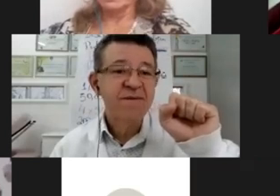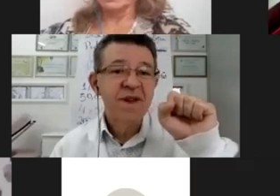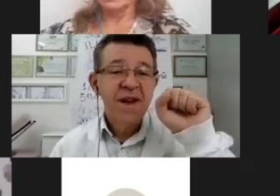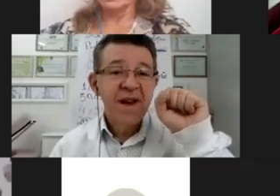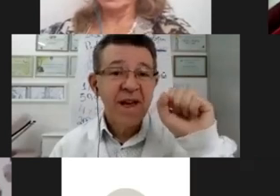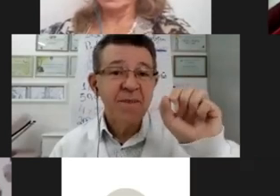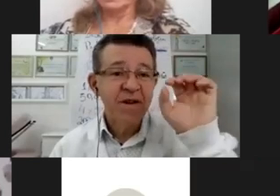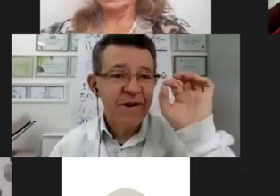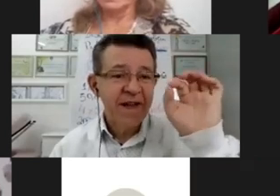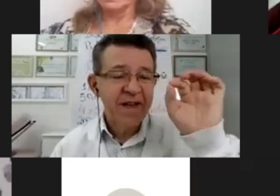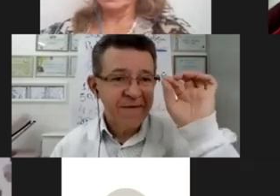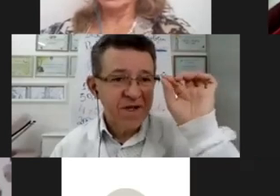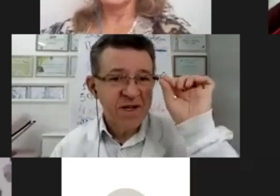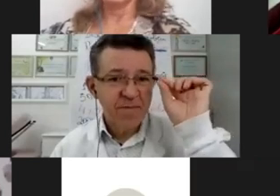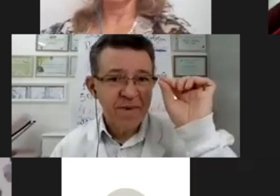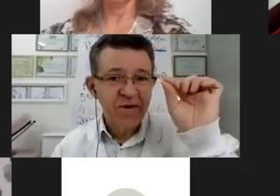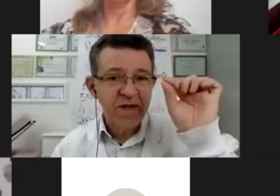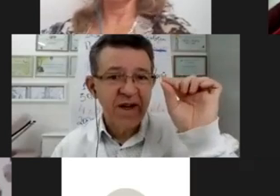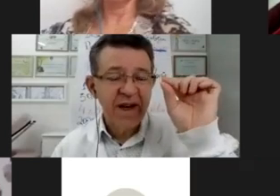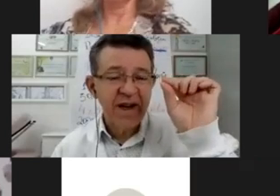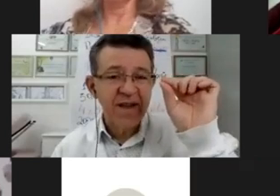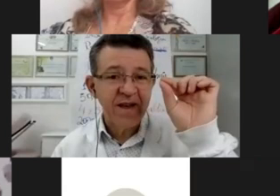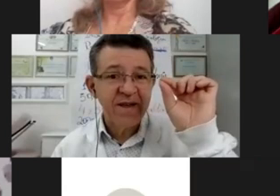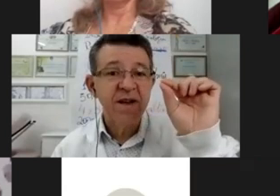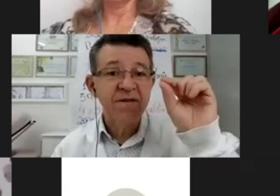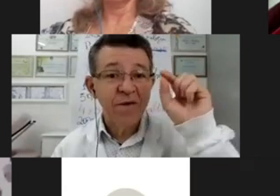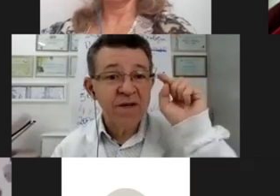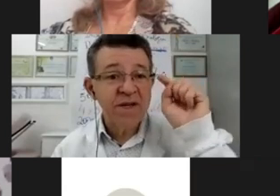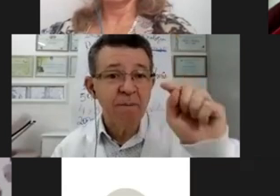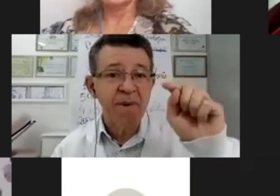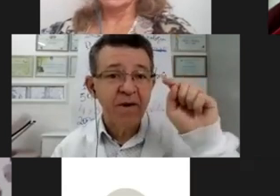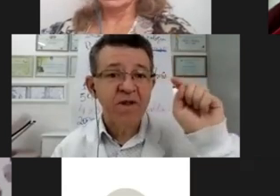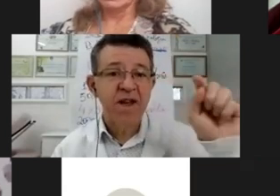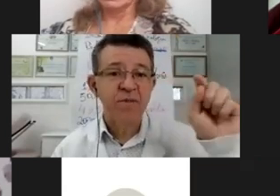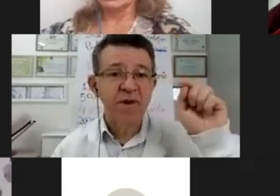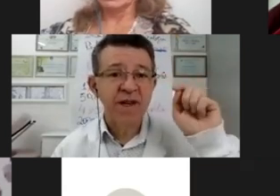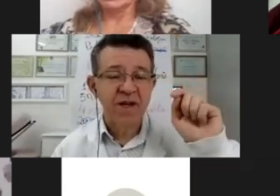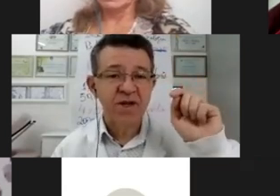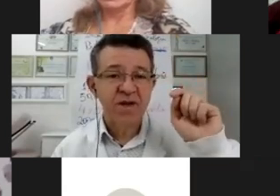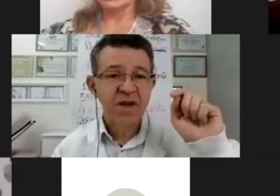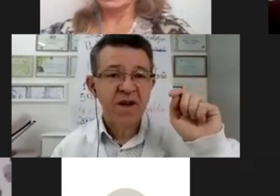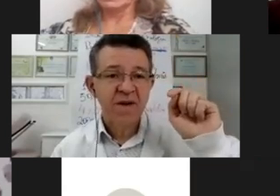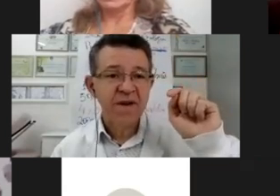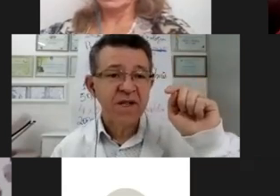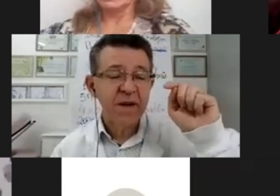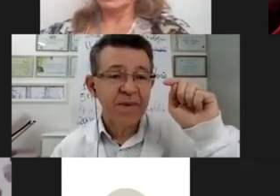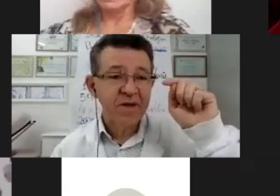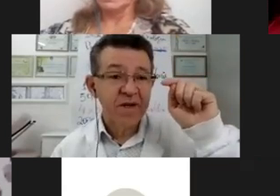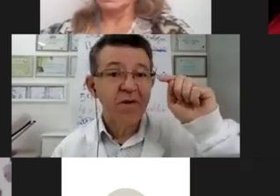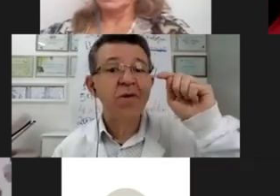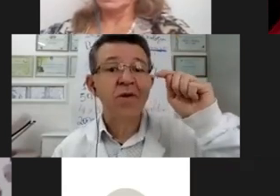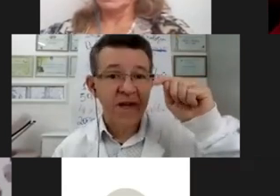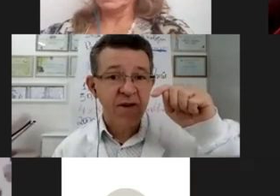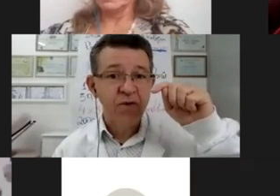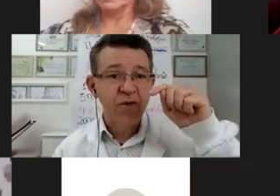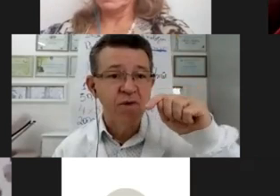segura lá. Lembra que eu falei que a ficha terapêutica ela tem que ser você perguntando para o cliente? A ficha terapêutica